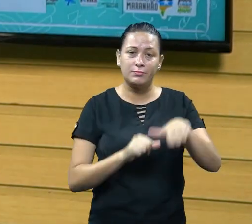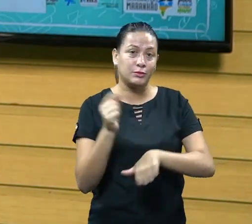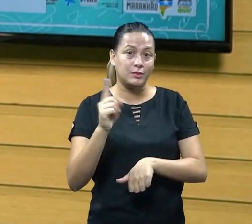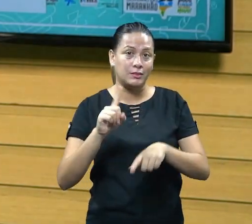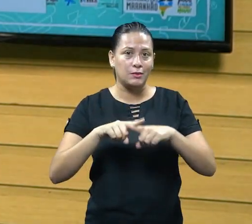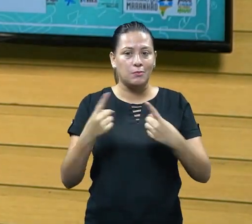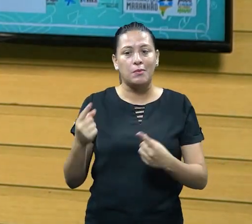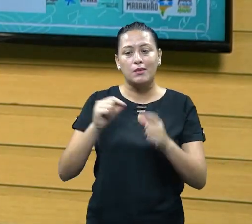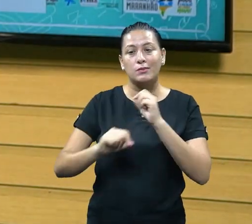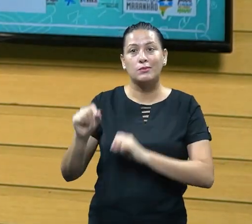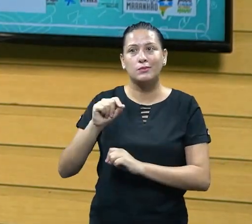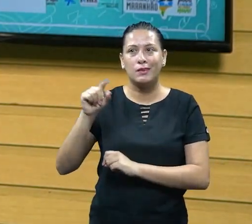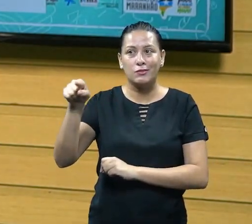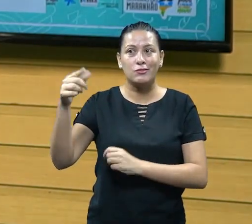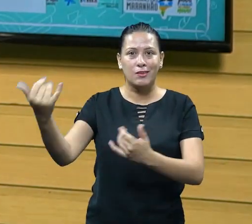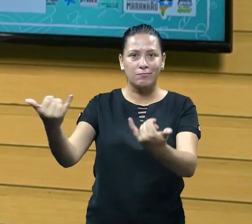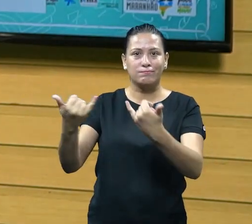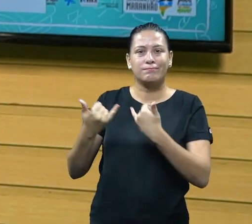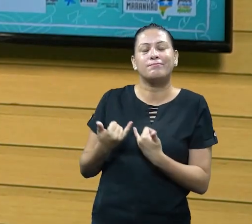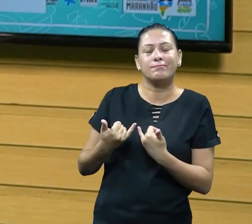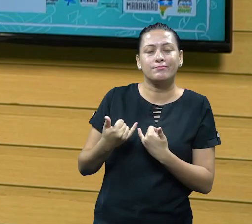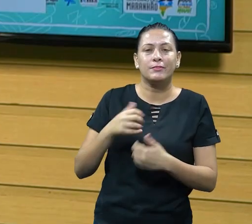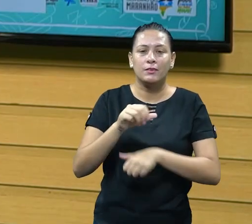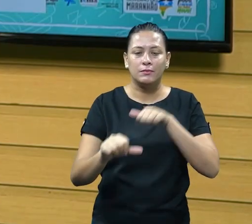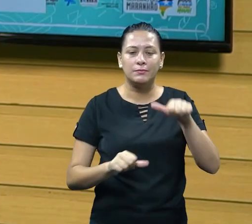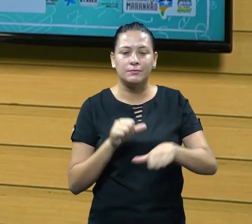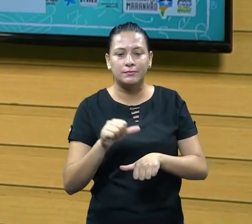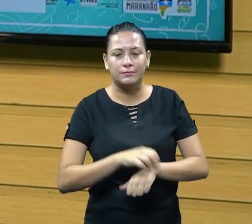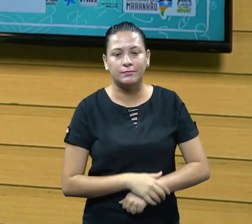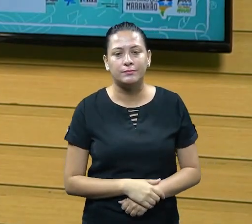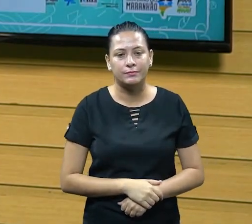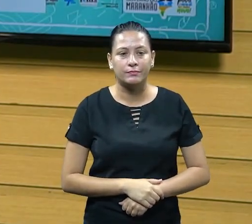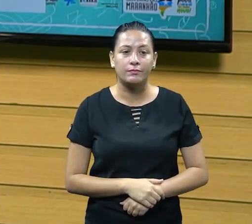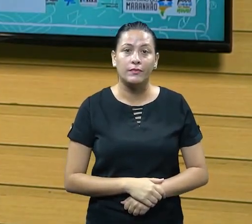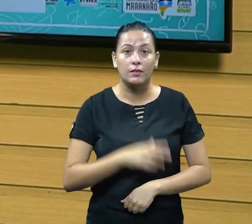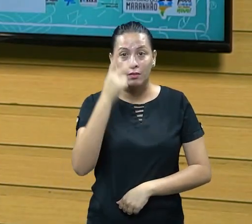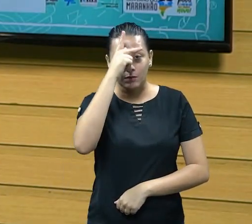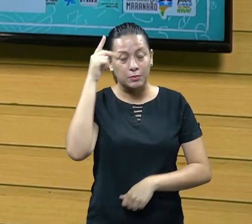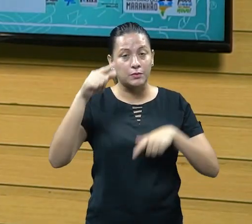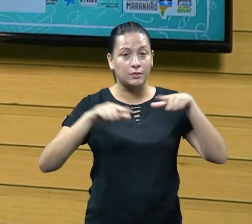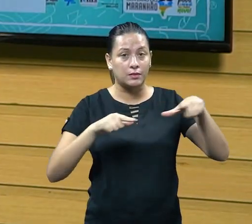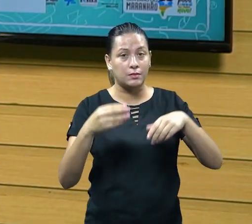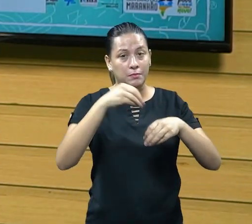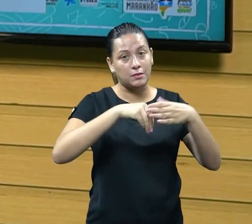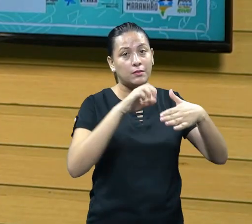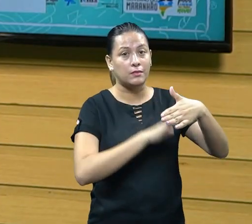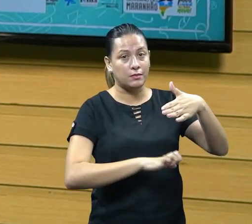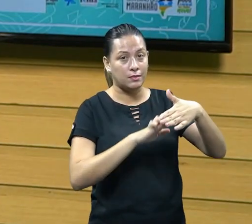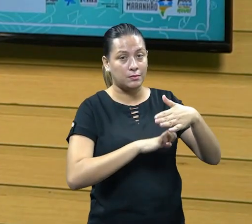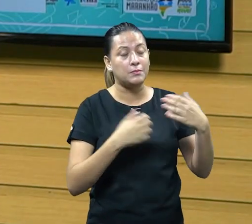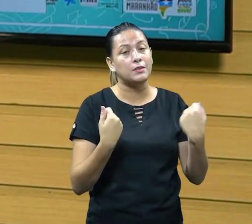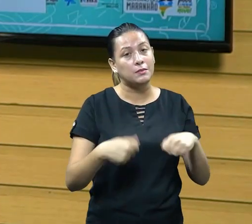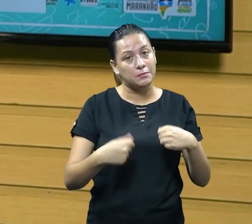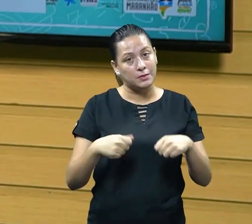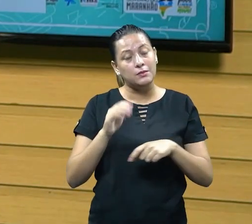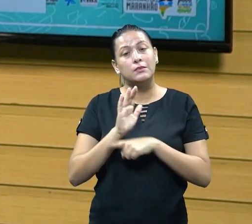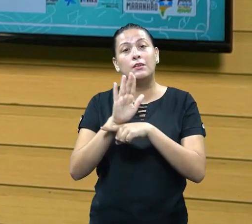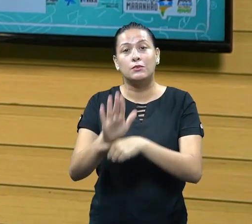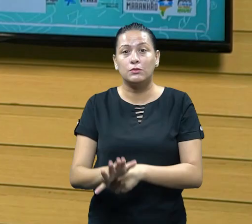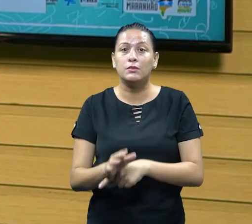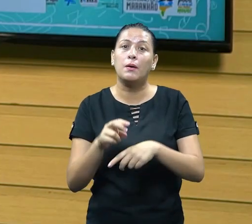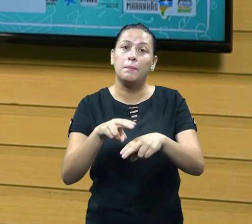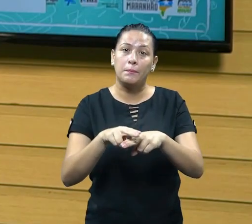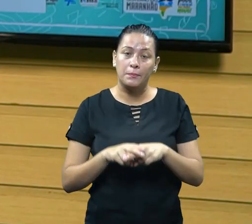essas mudanças, vem de fora para dentro. Tá? Essa questão dos funcionários, mais do que nunca, os funcionários precisam contribuir, por isso o